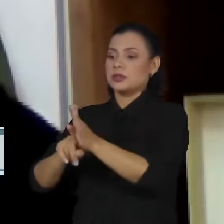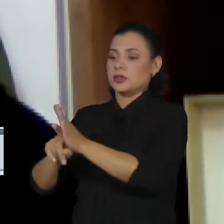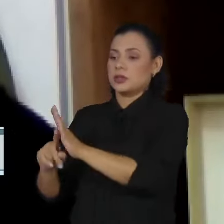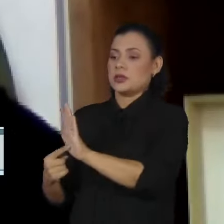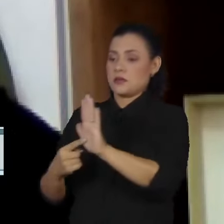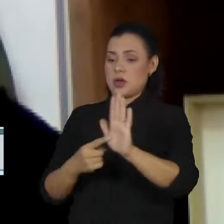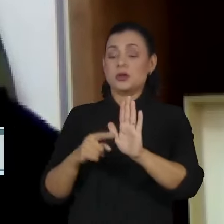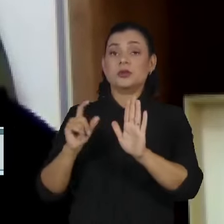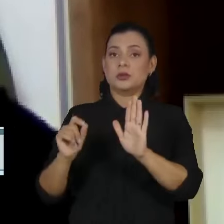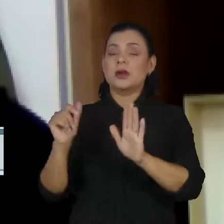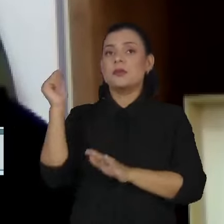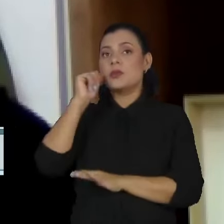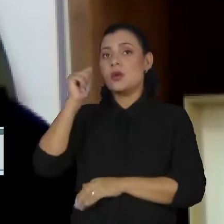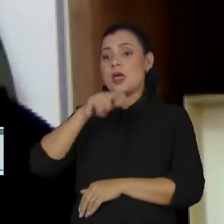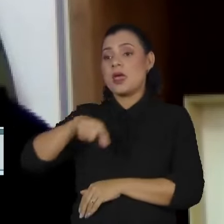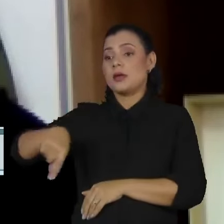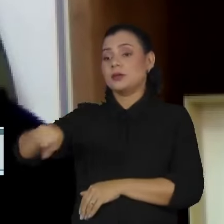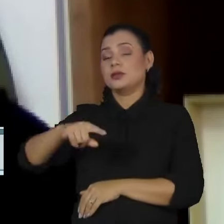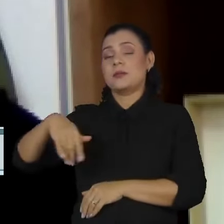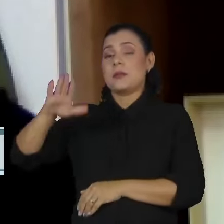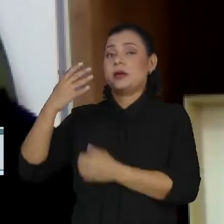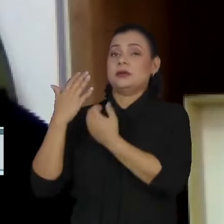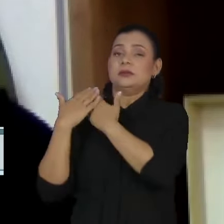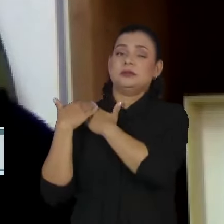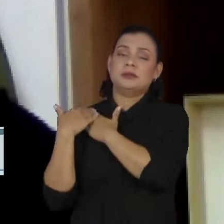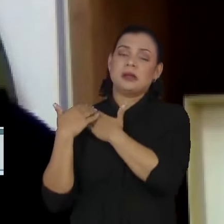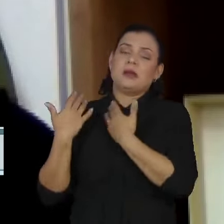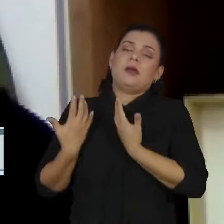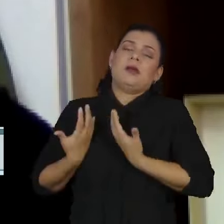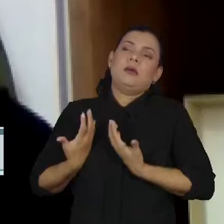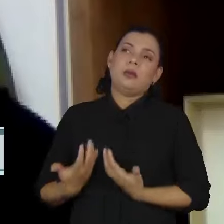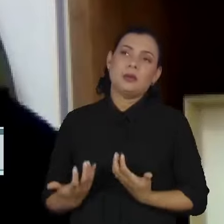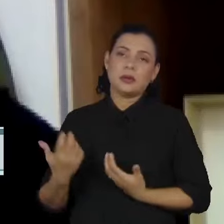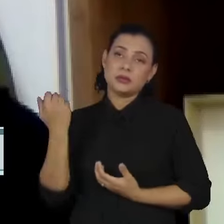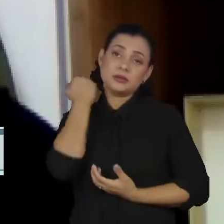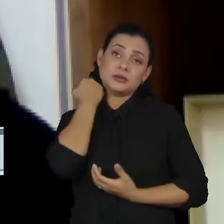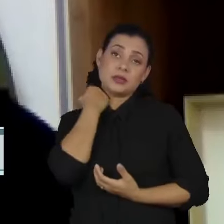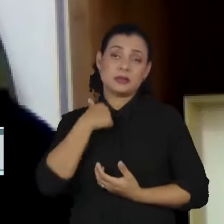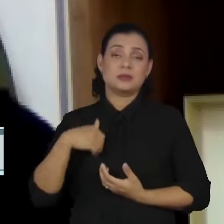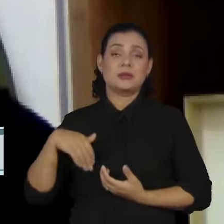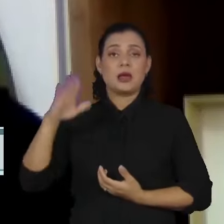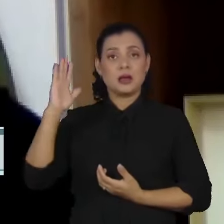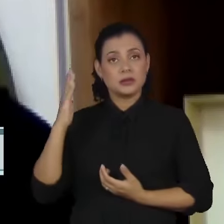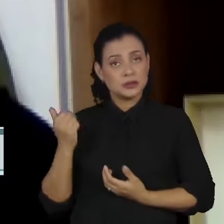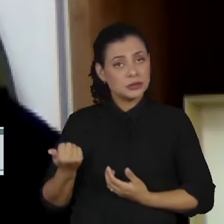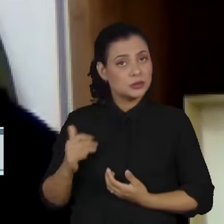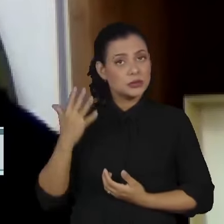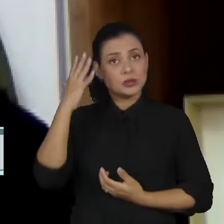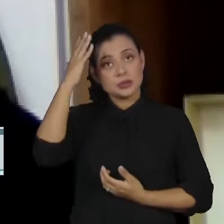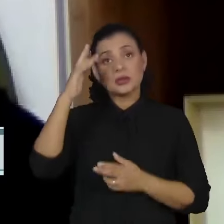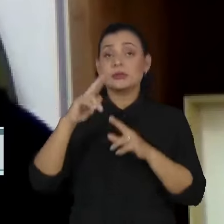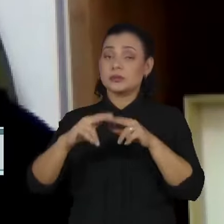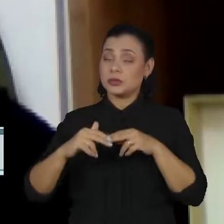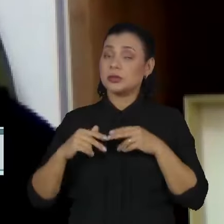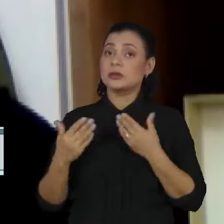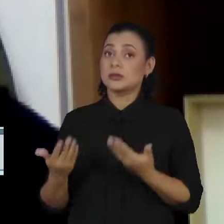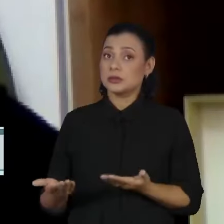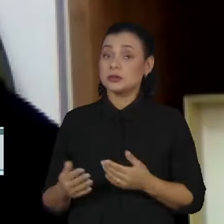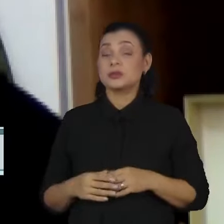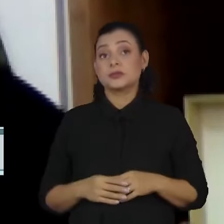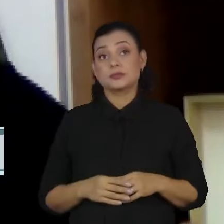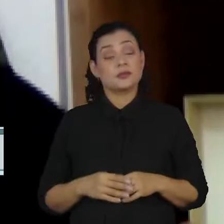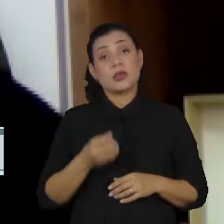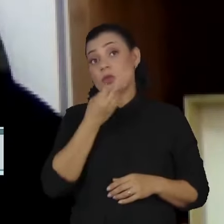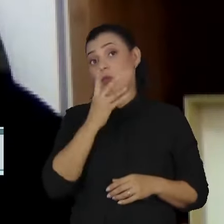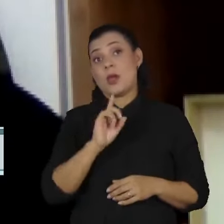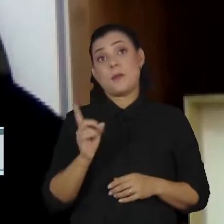as mulheres são mais sobrecarregadas, sofrem mais com os efeitos do estresse, têm mais predisposição para um burnout, por exemplo. E isso